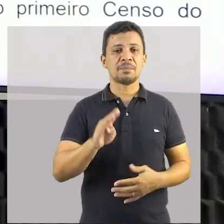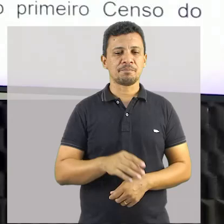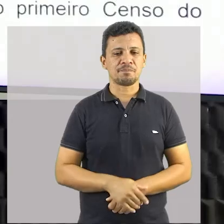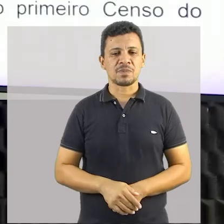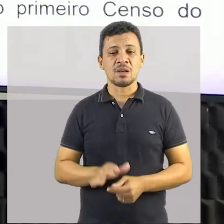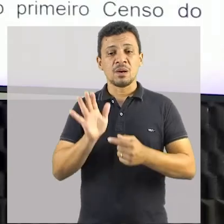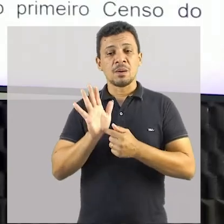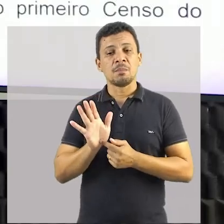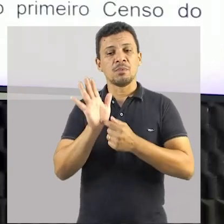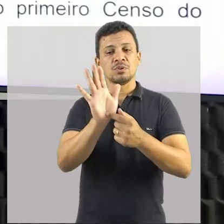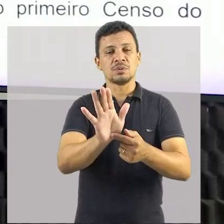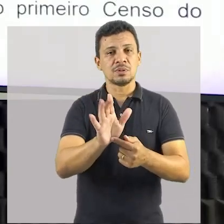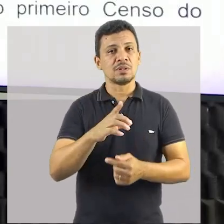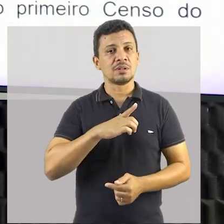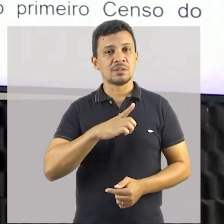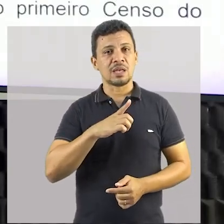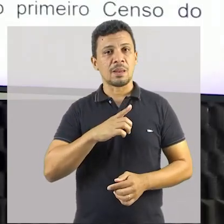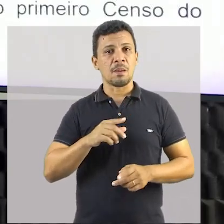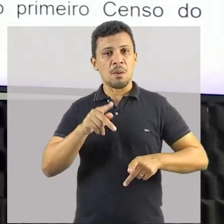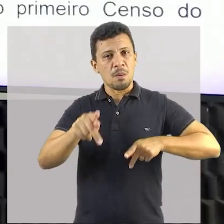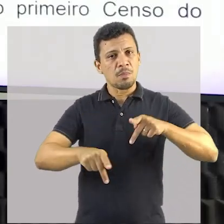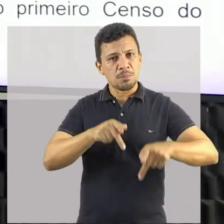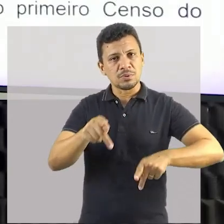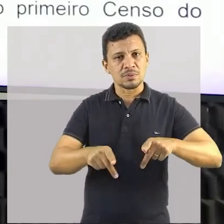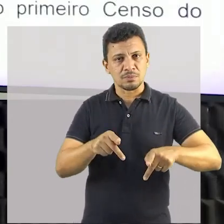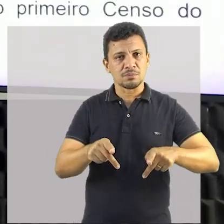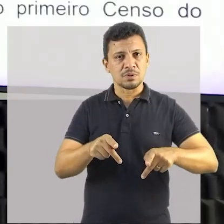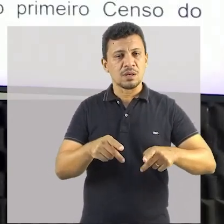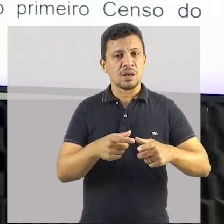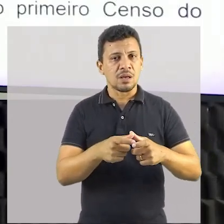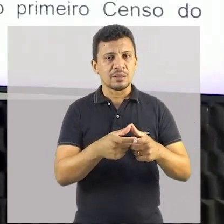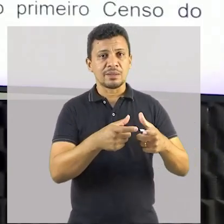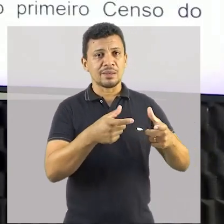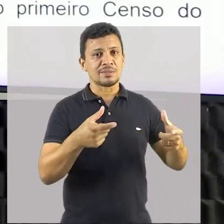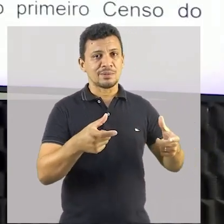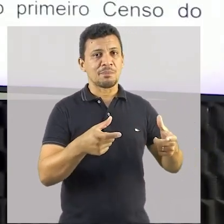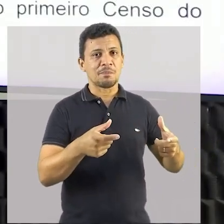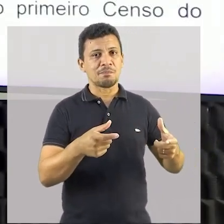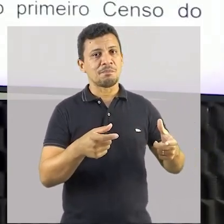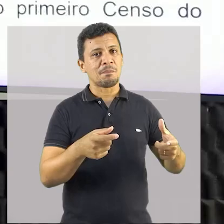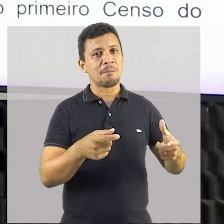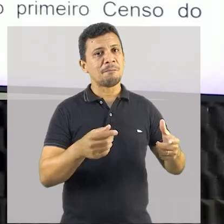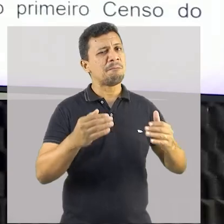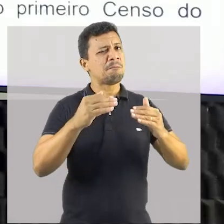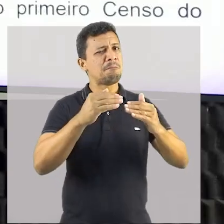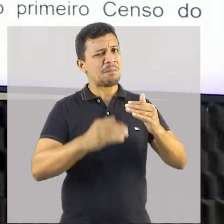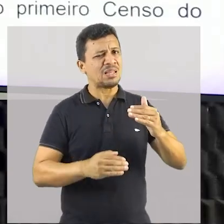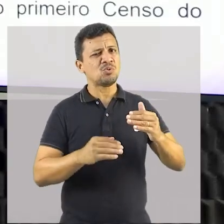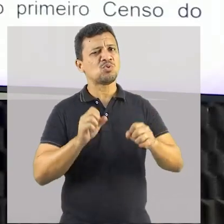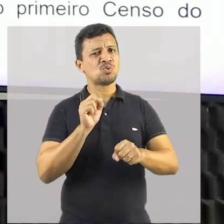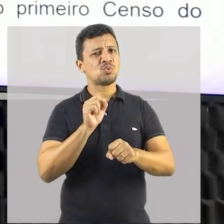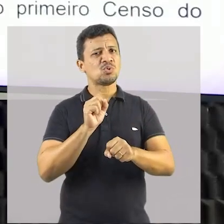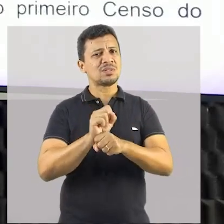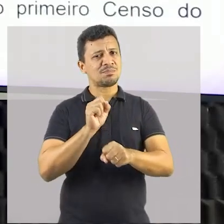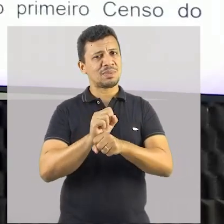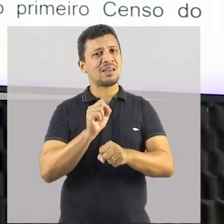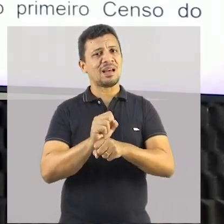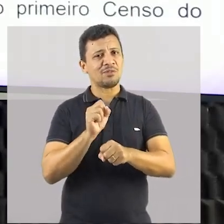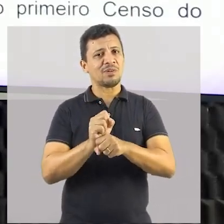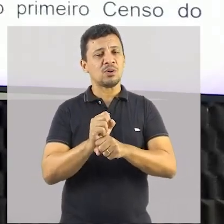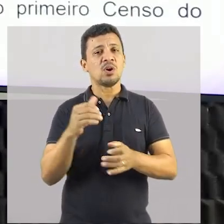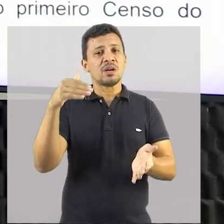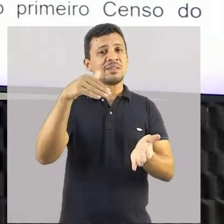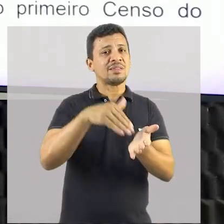A revelação de que, em termos demográficos, o Brasil cresceu menos do que esperado na última década. Foi o que a gente começou o vídeo